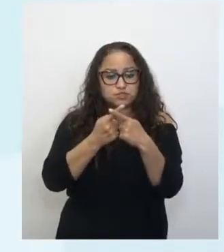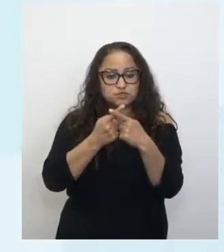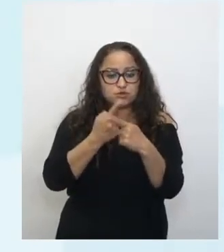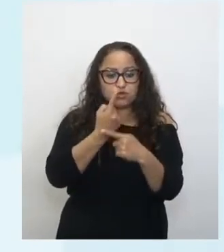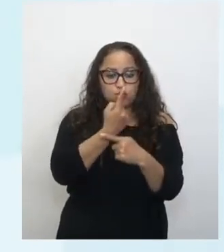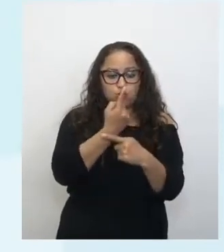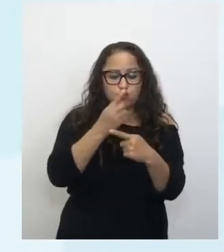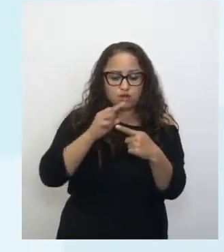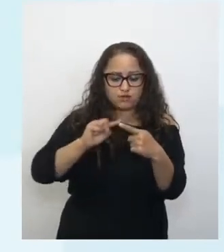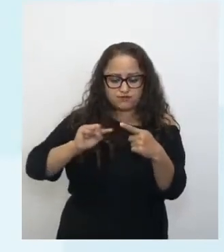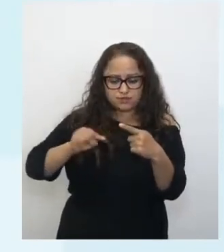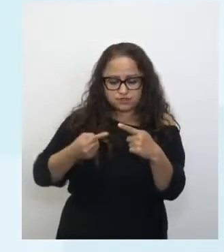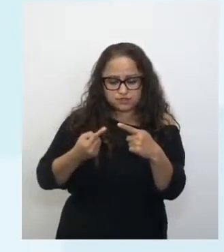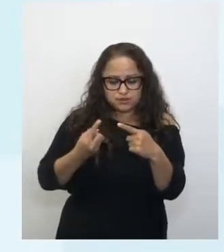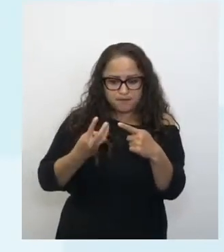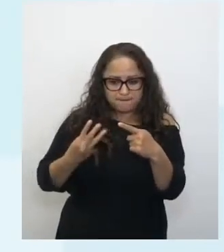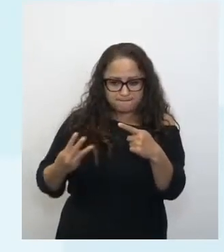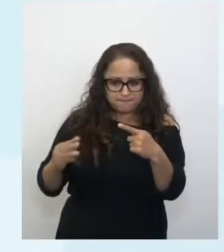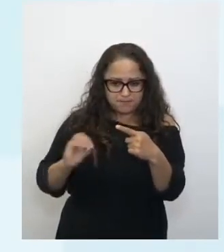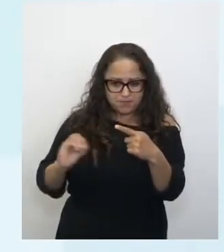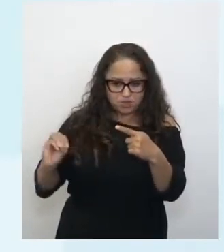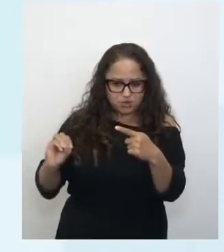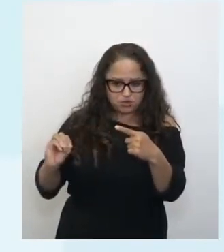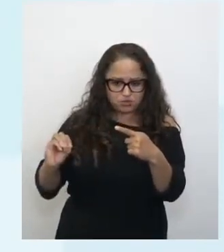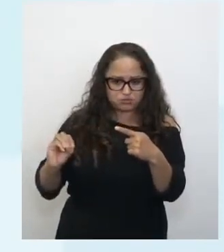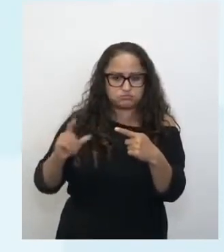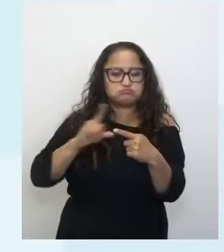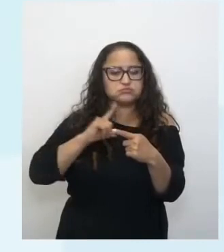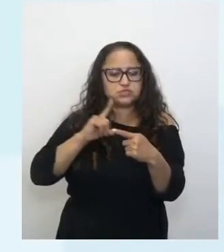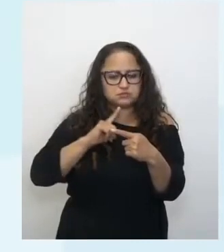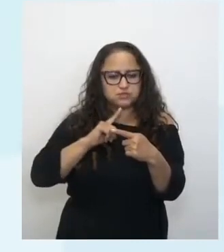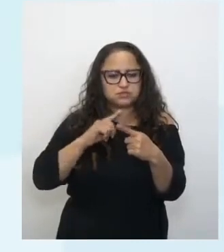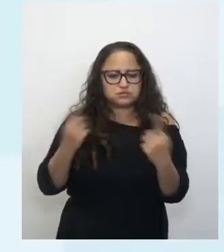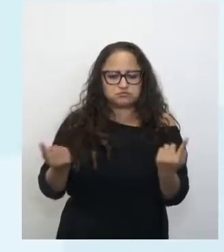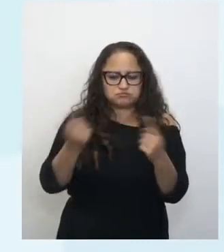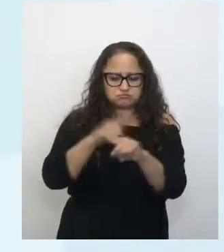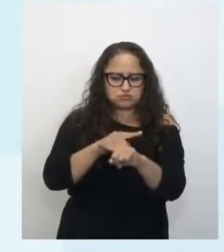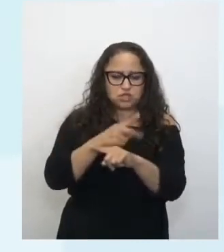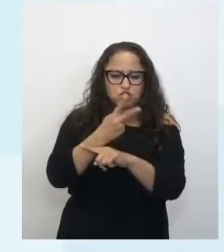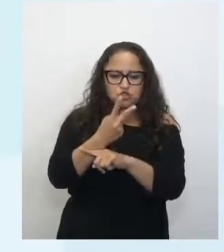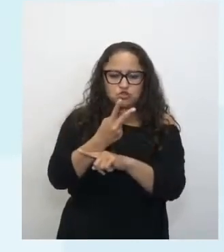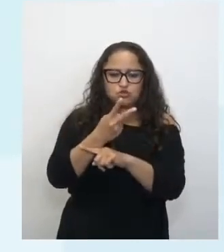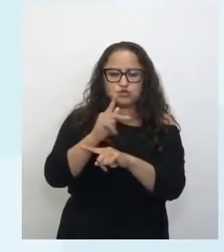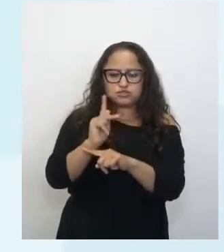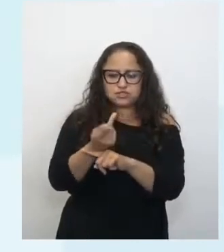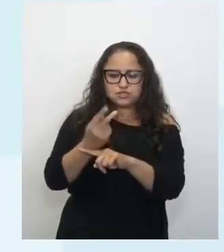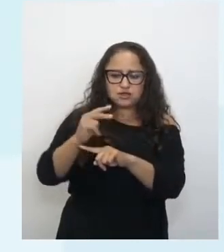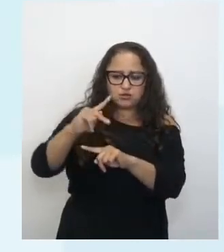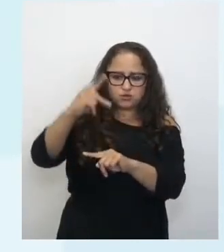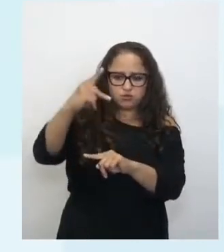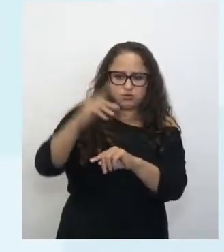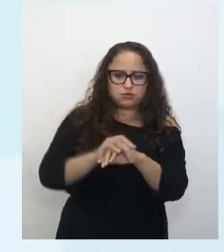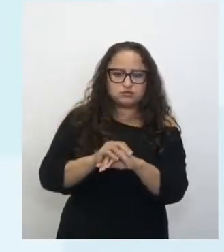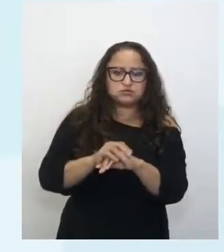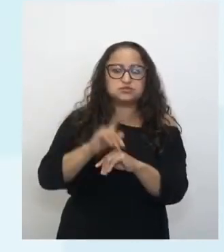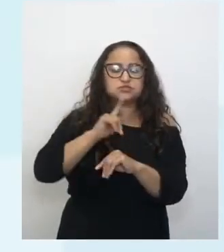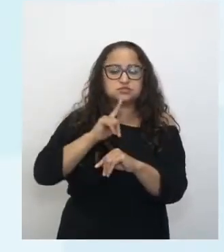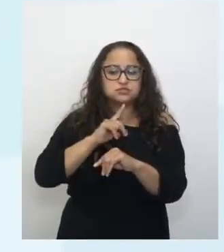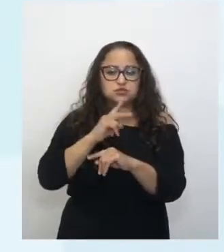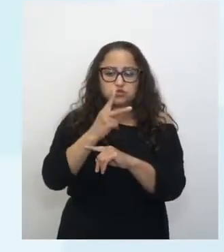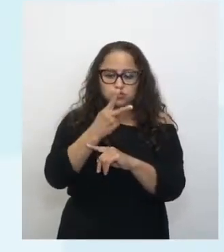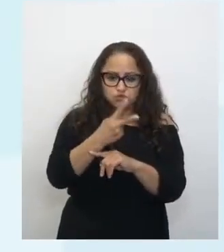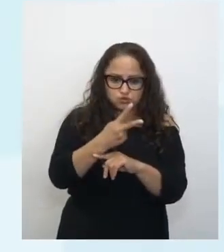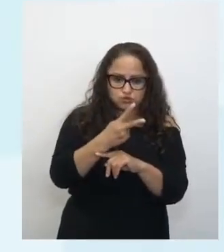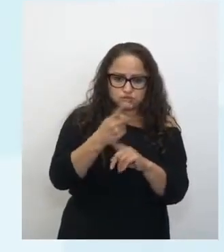uma vezes mil e os extremos os meios duas vezes H ohkubo pego